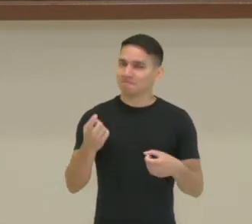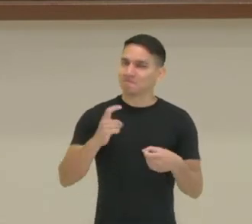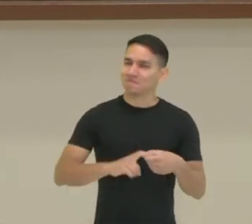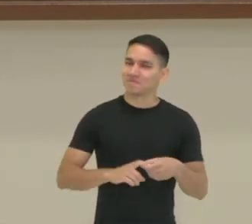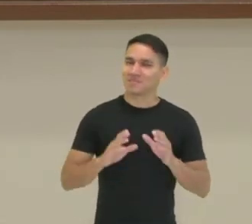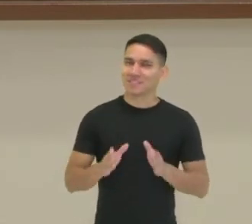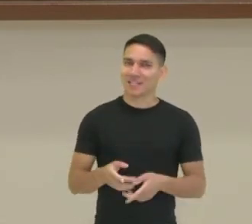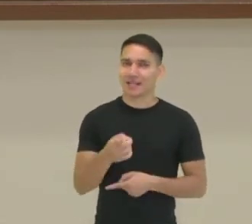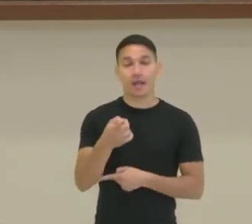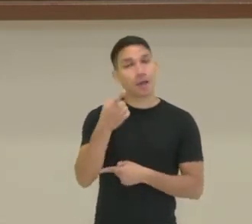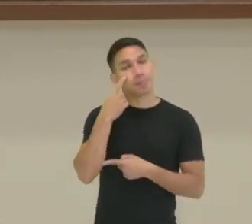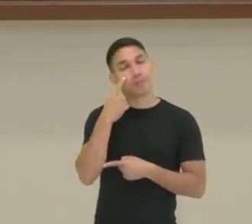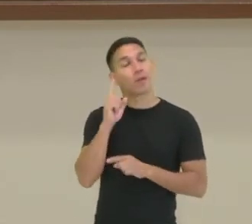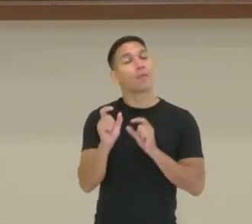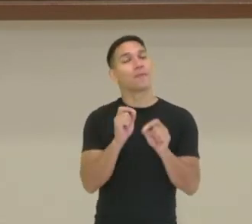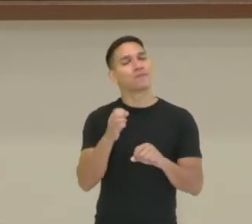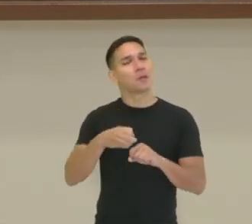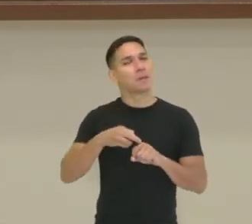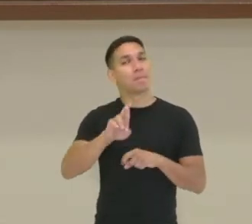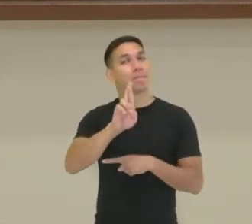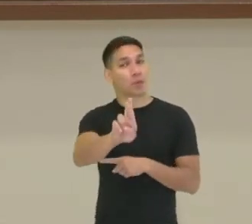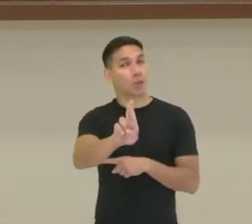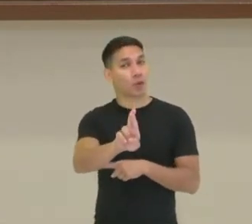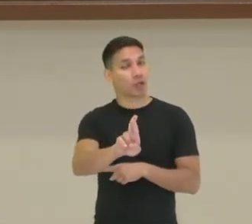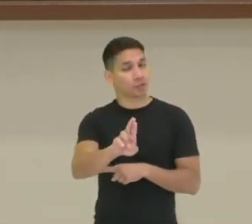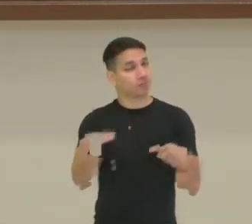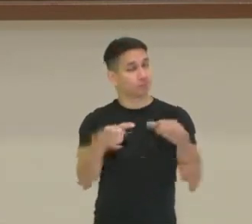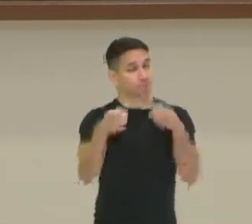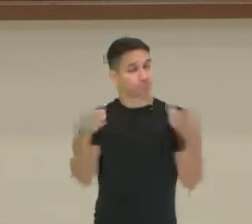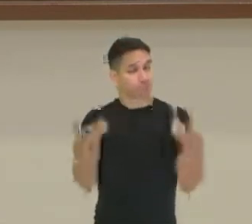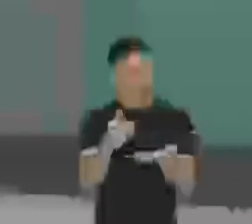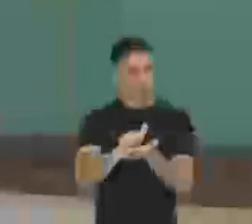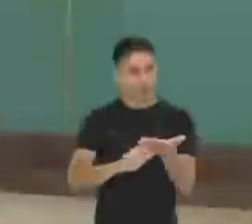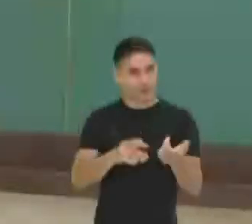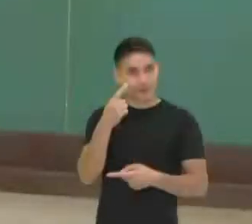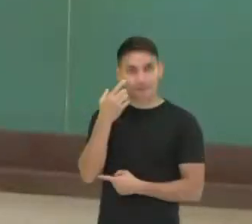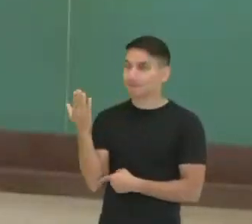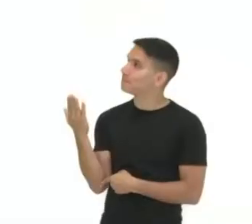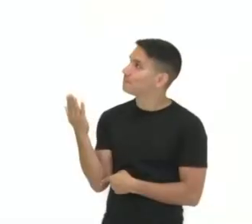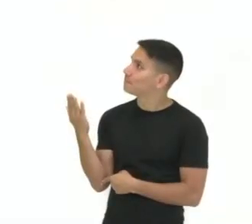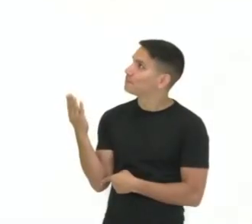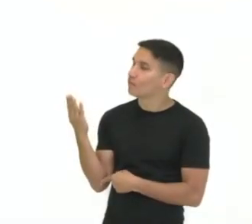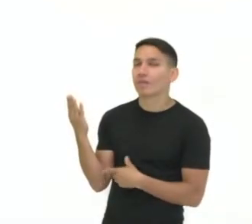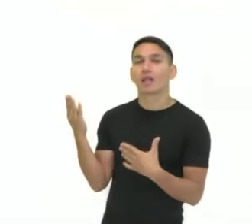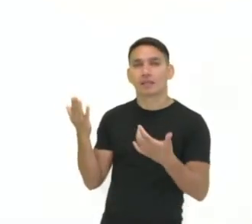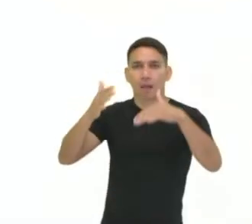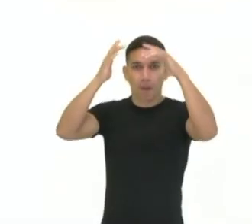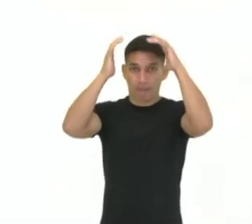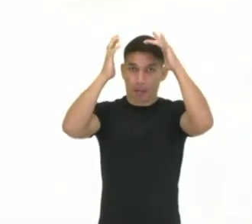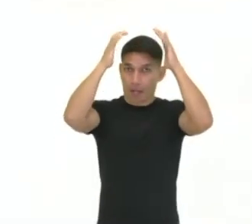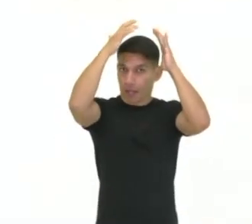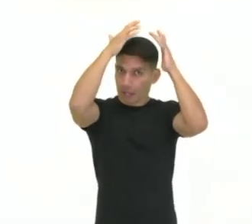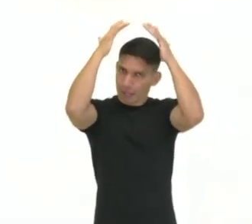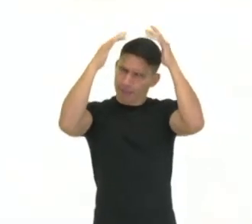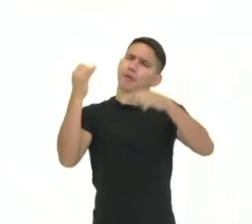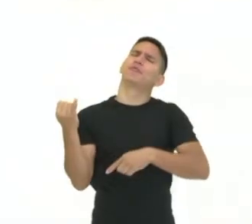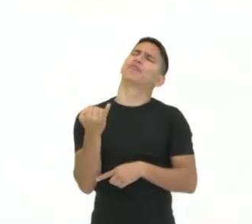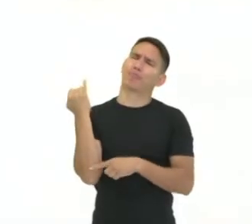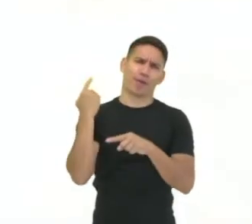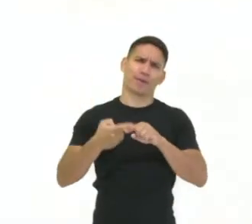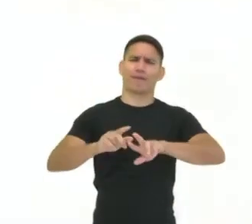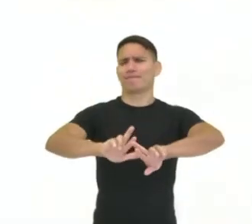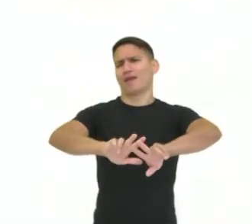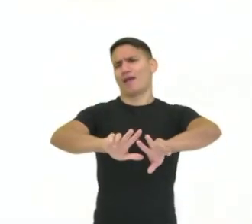Retornamos. Então vamos ver a resposta esperada para essa atividade? Então vamos dar uma olhadinha. O cérebro é importante por várias